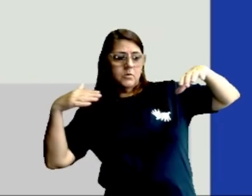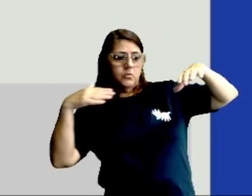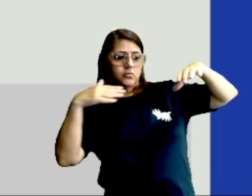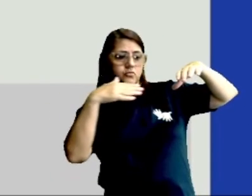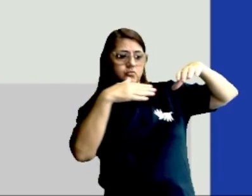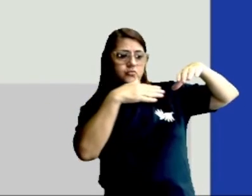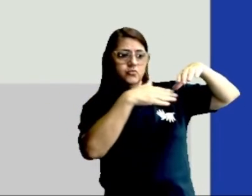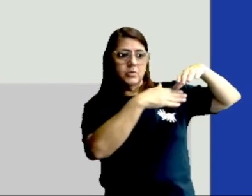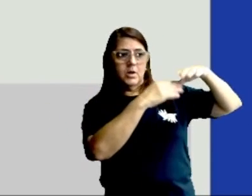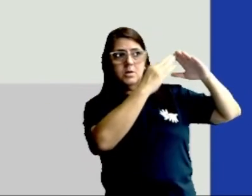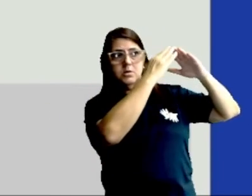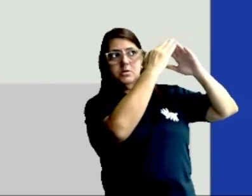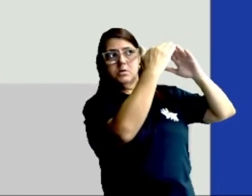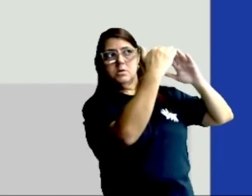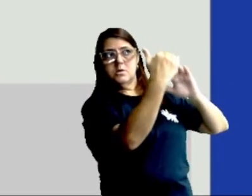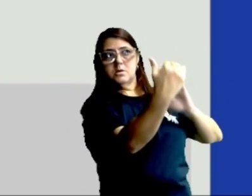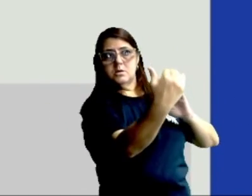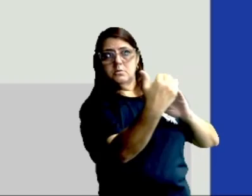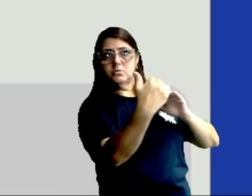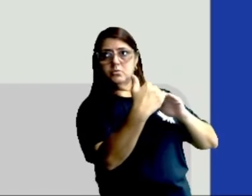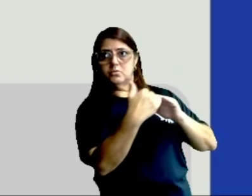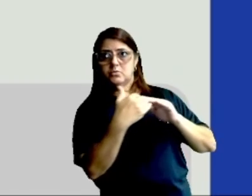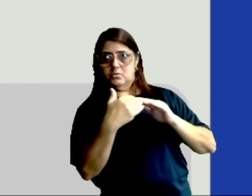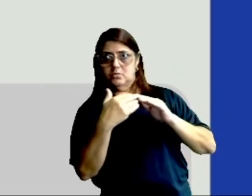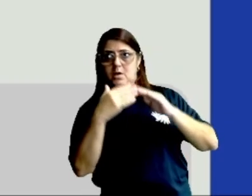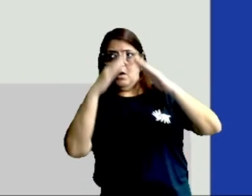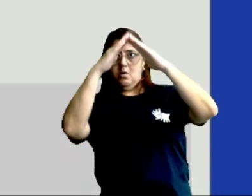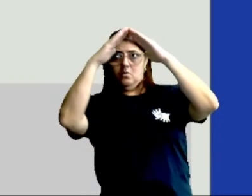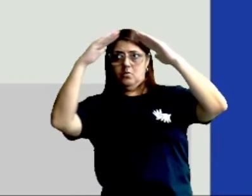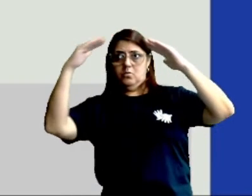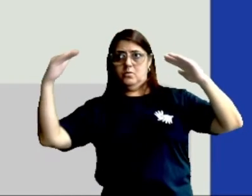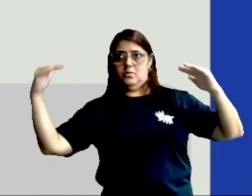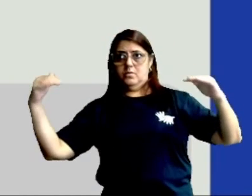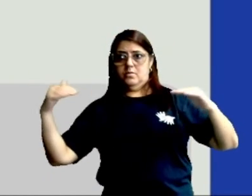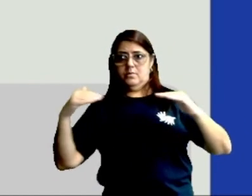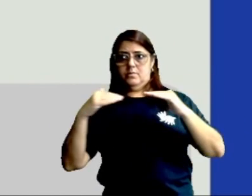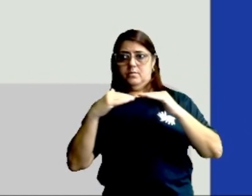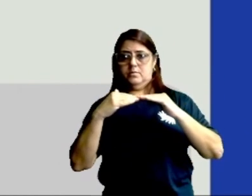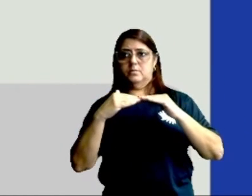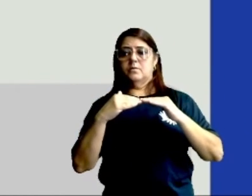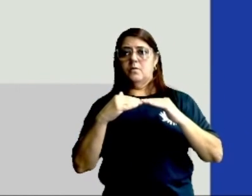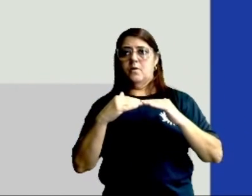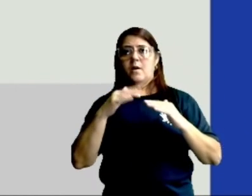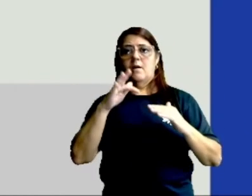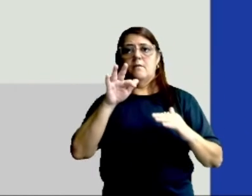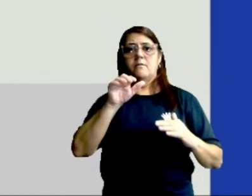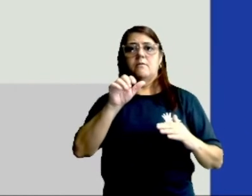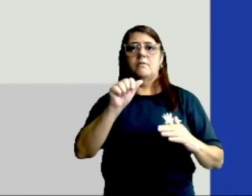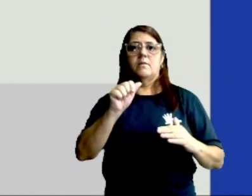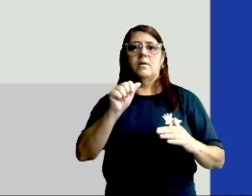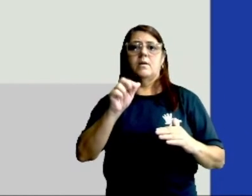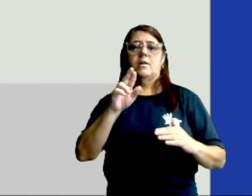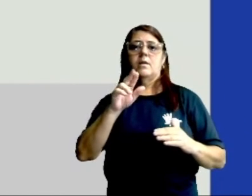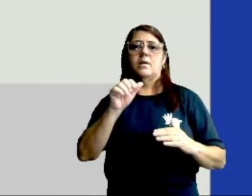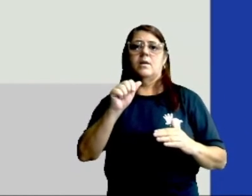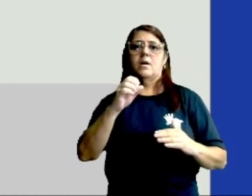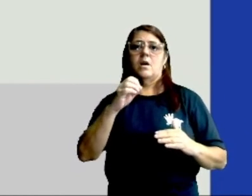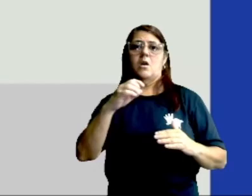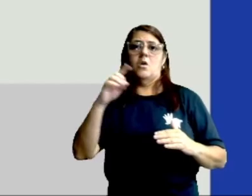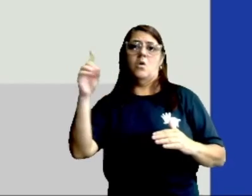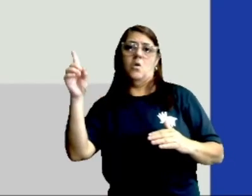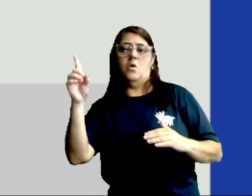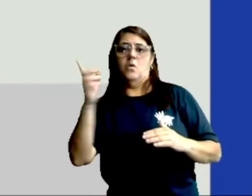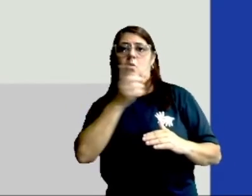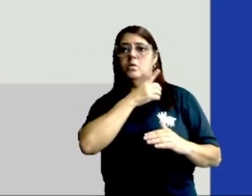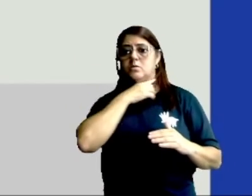Faróis né em ambas dos Faróis no sentido de que para que o faraó ele pudesse ter uma vida eterna né